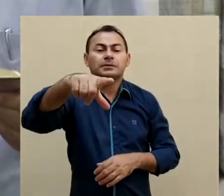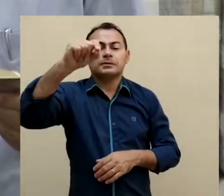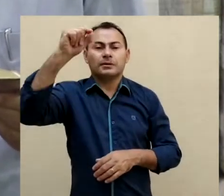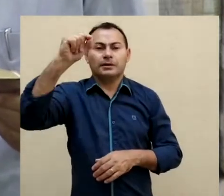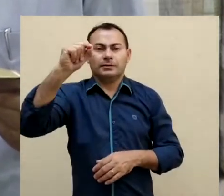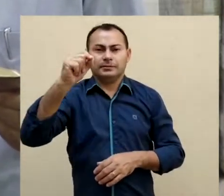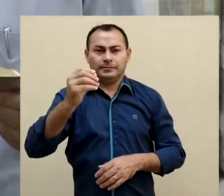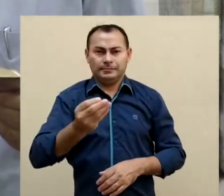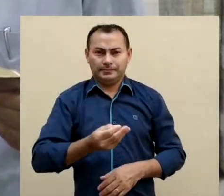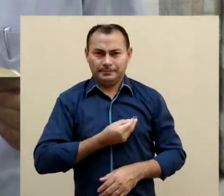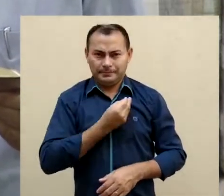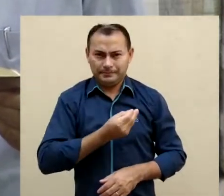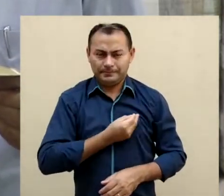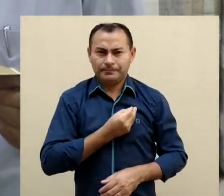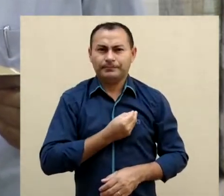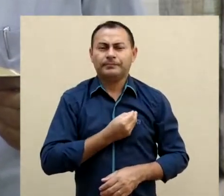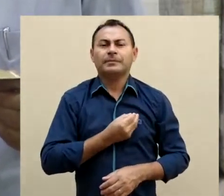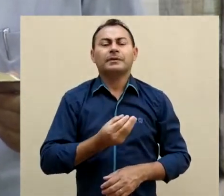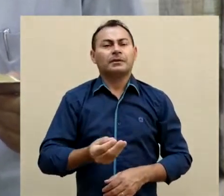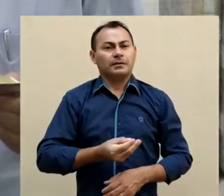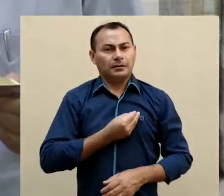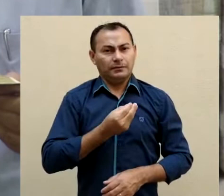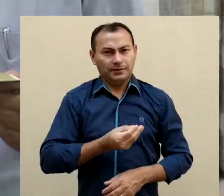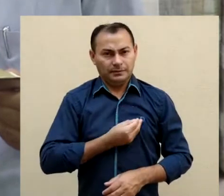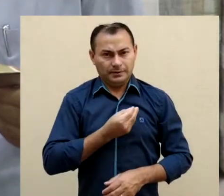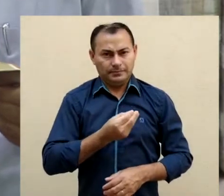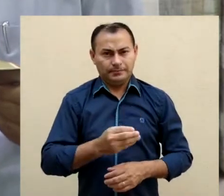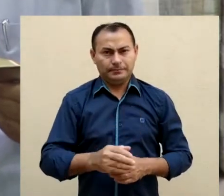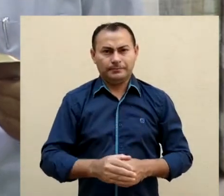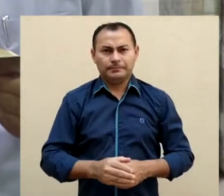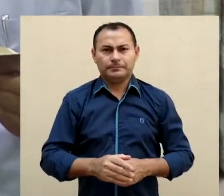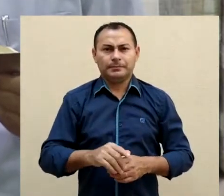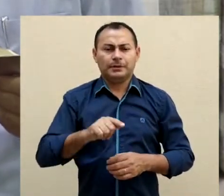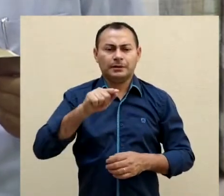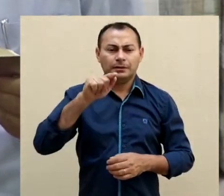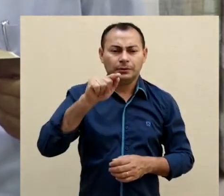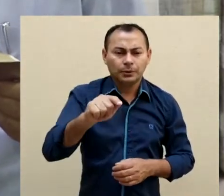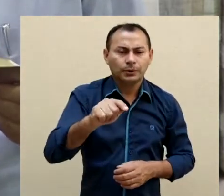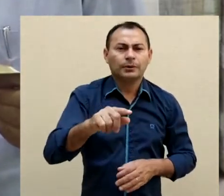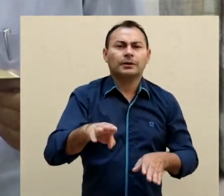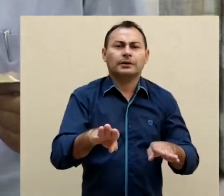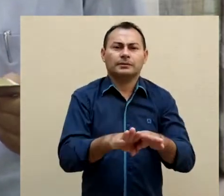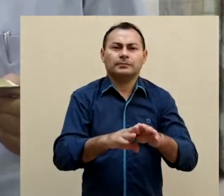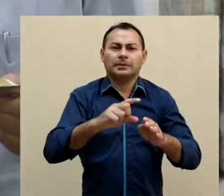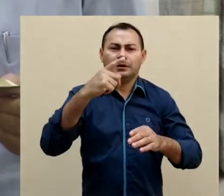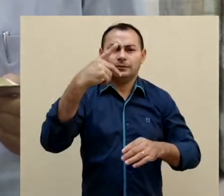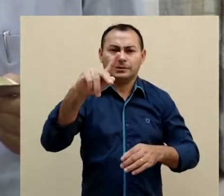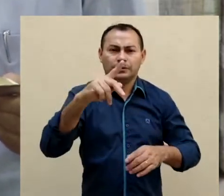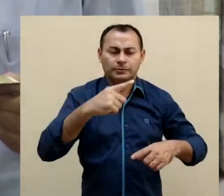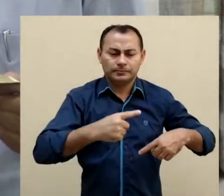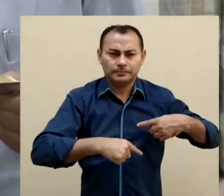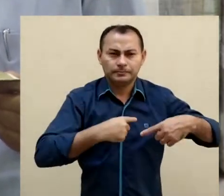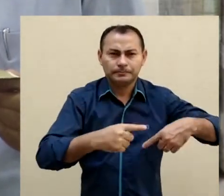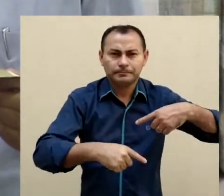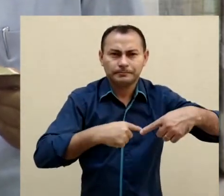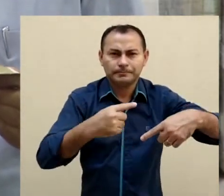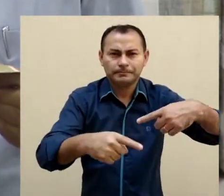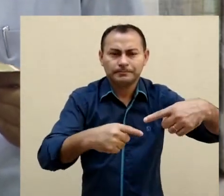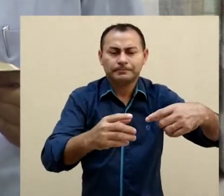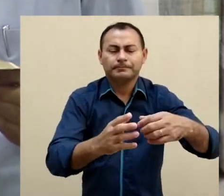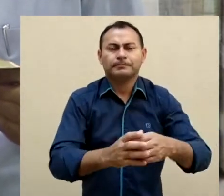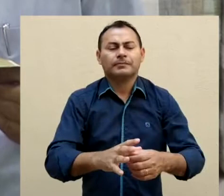Escolhe, pois, a vida, para que vivas, tu e tua